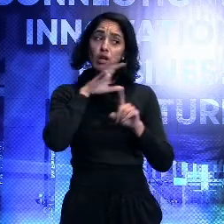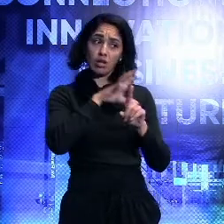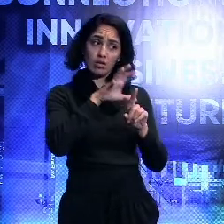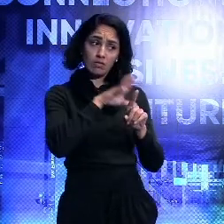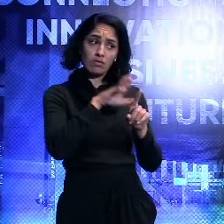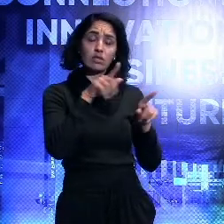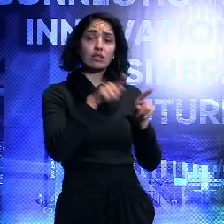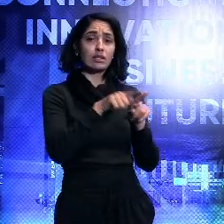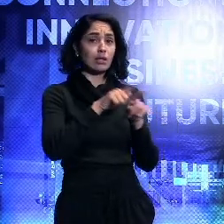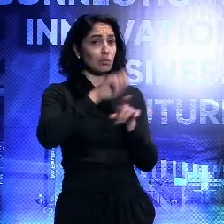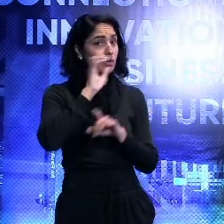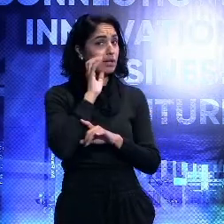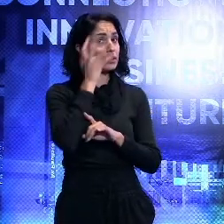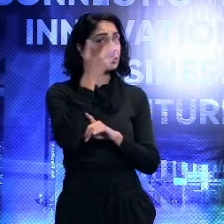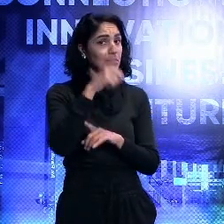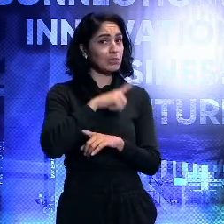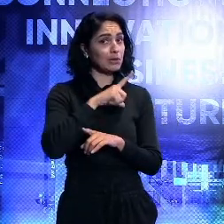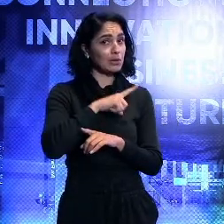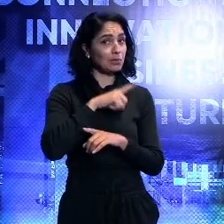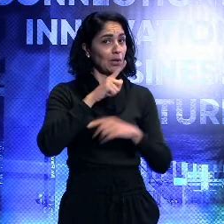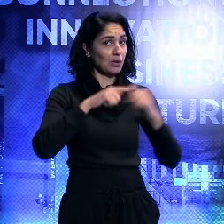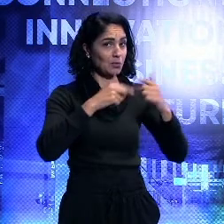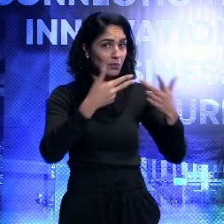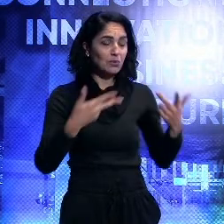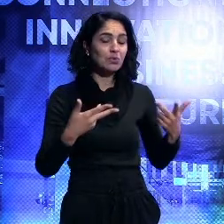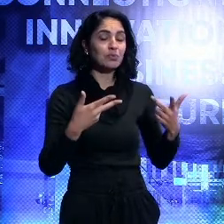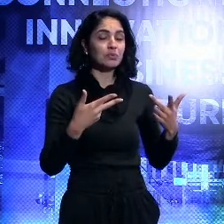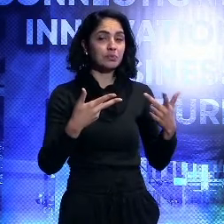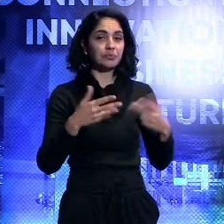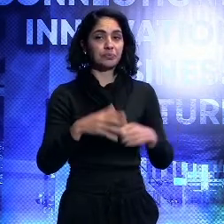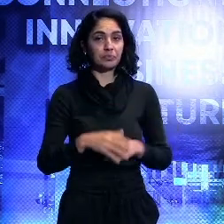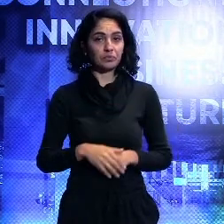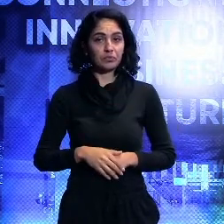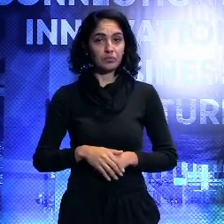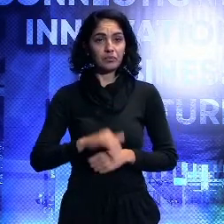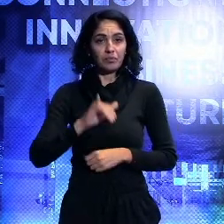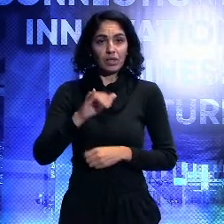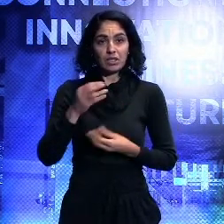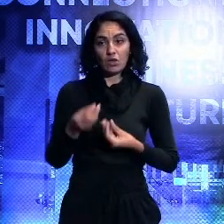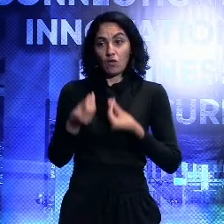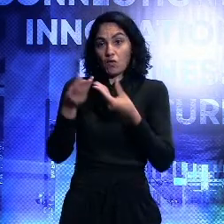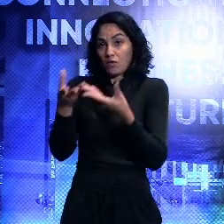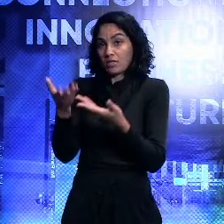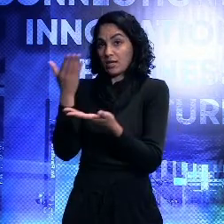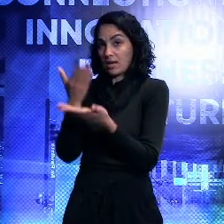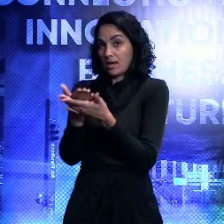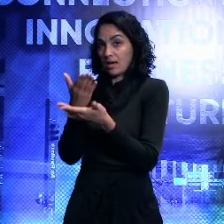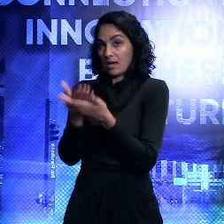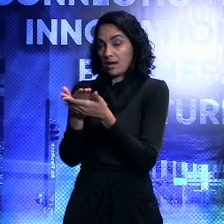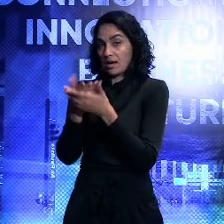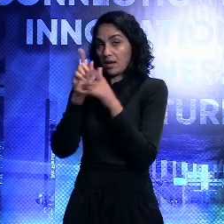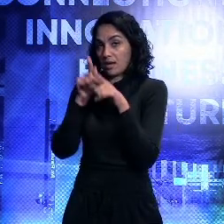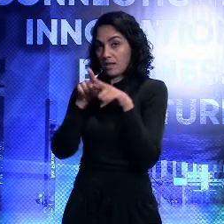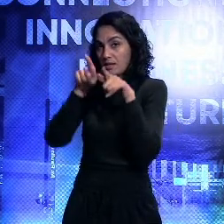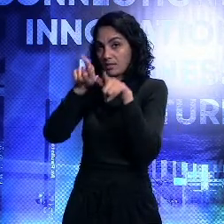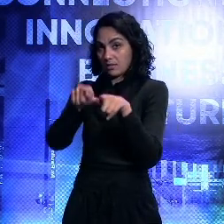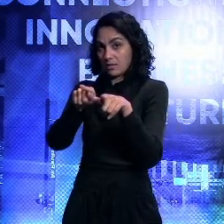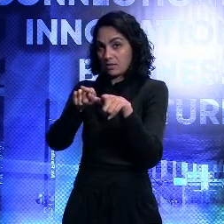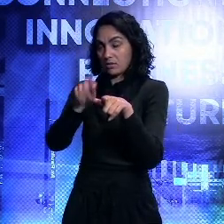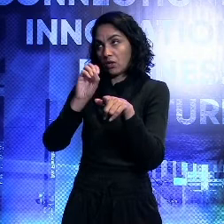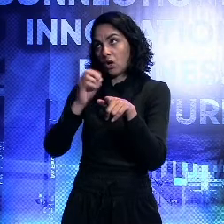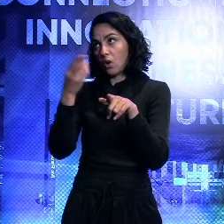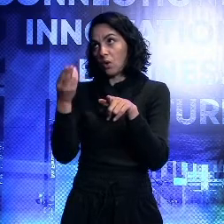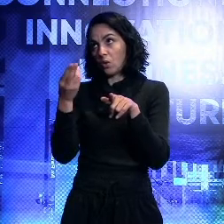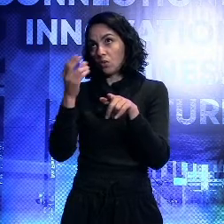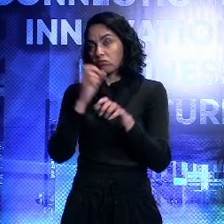que eu tomo, inclusive na formatação do meu produto. Se eu vou oferecer aulas síncronas ou assíncronas, para que a pessoa